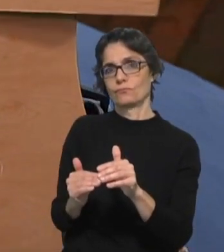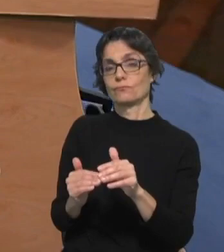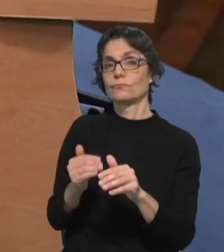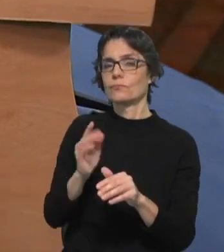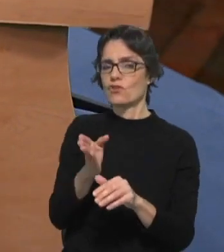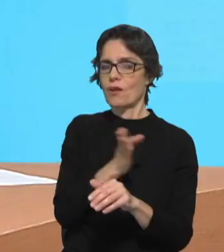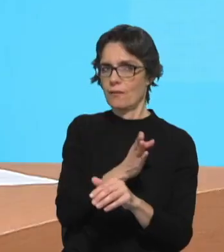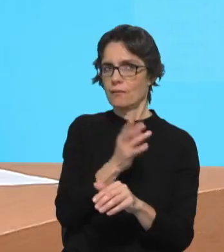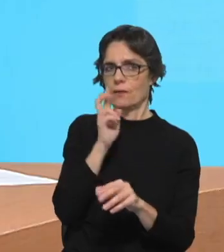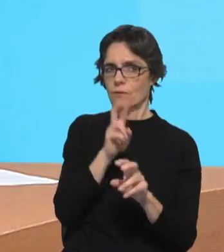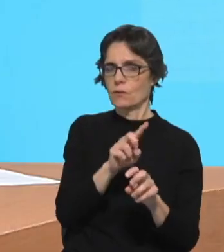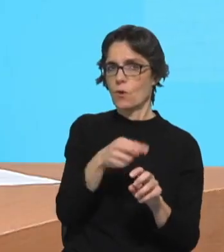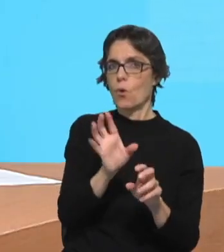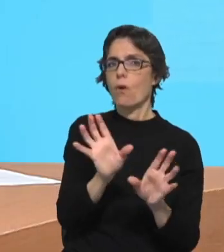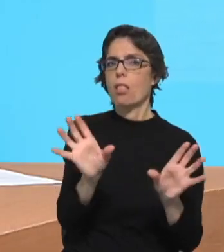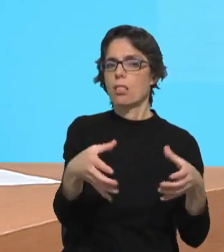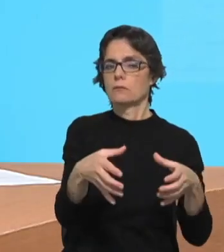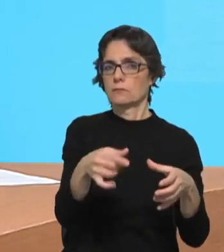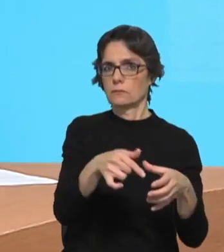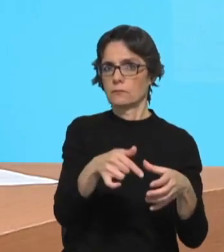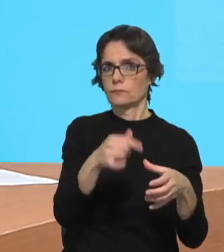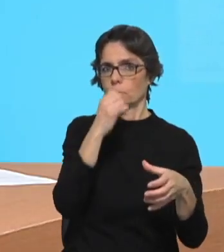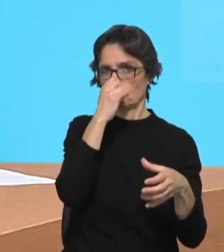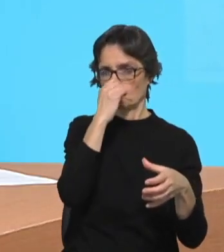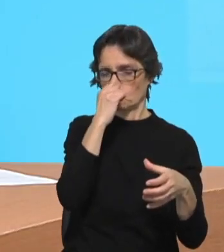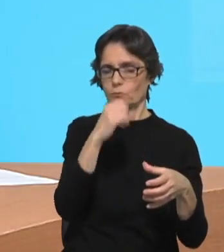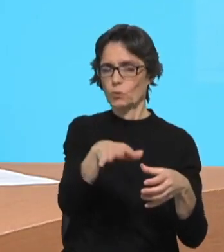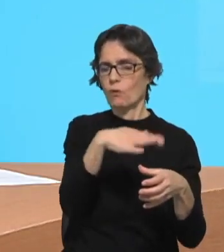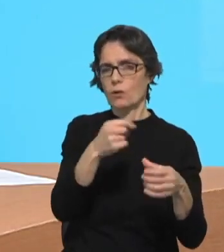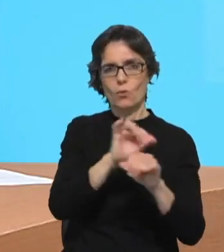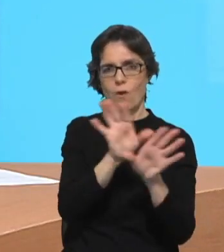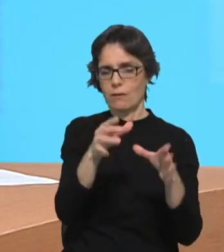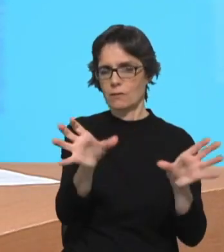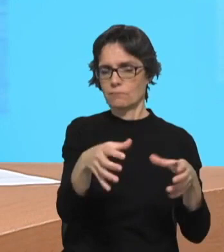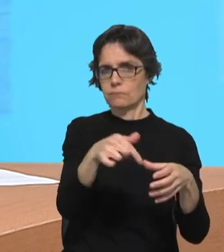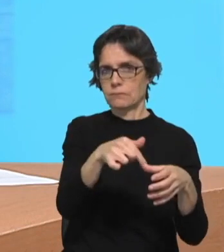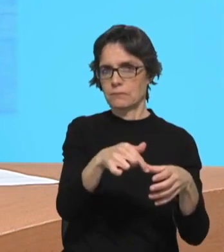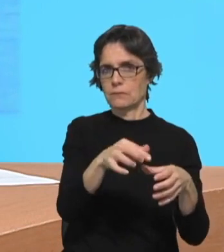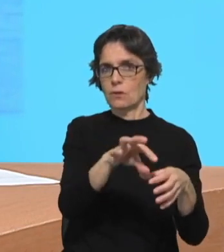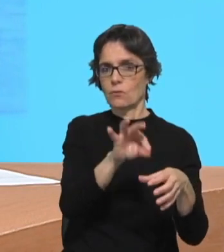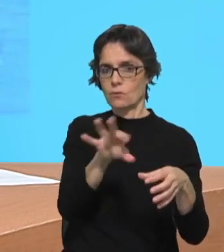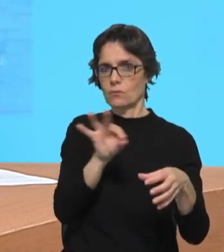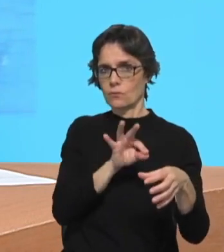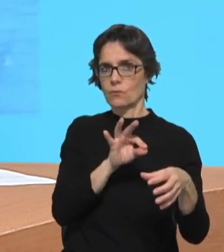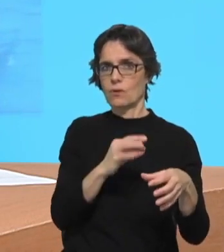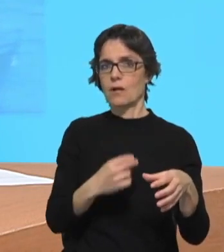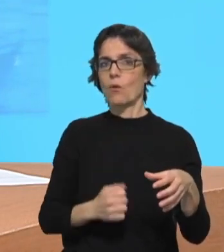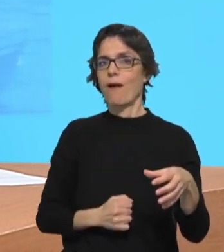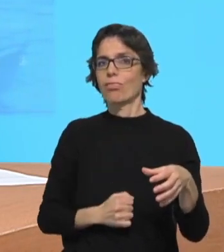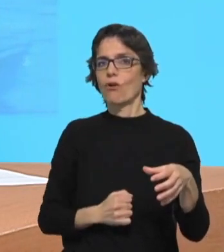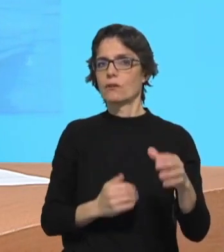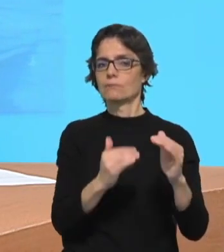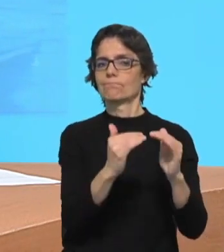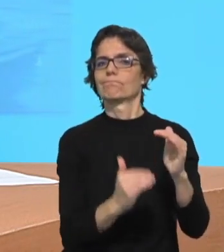nos centramos na população que habita há menos tempo num determinado território, o peso relativo dos católicos